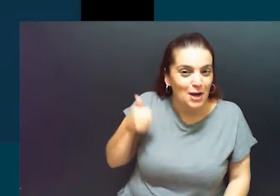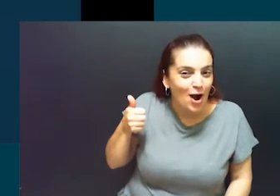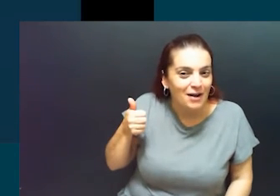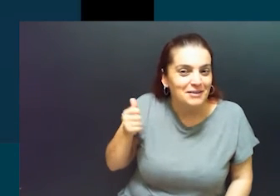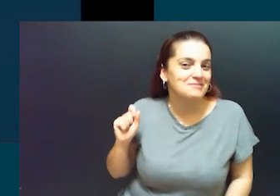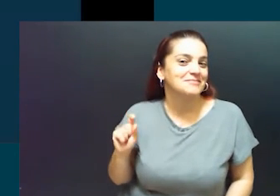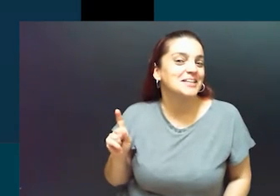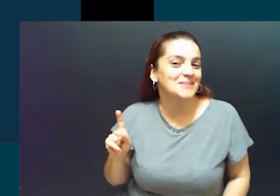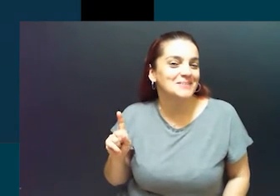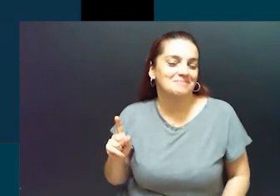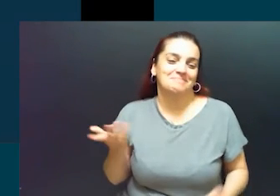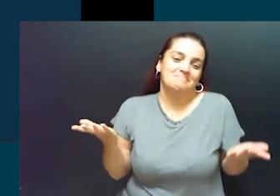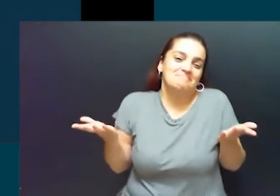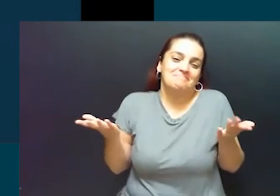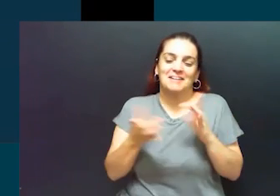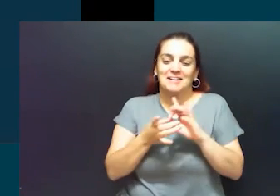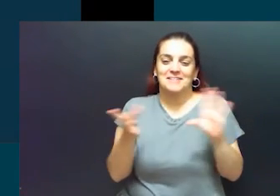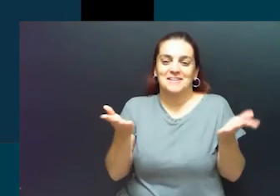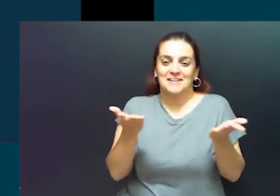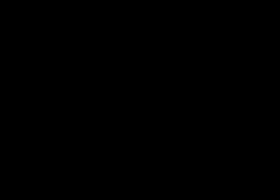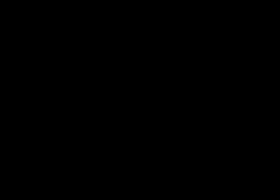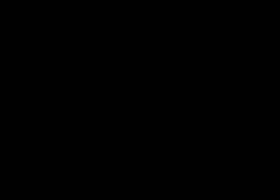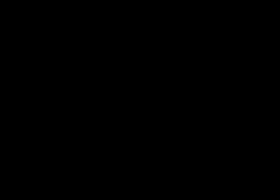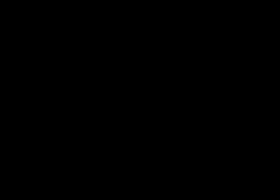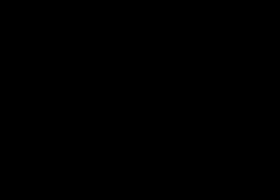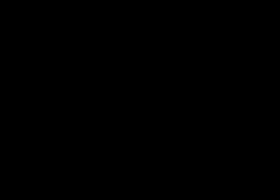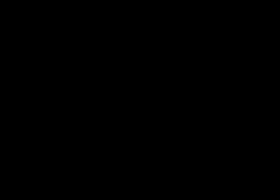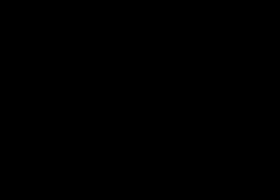pessoal. Vou abrir para perguntas aqui.